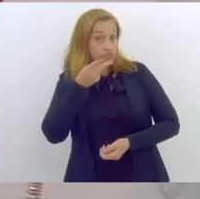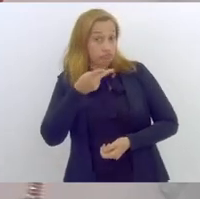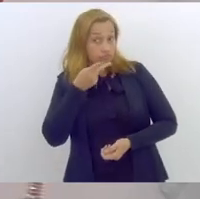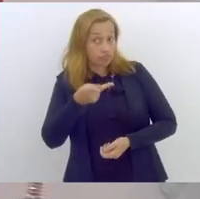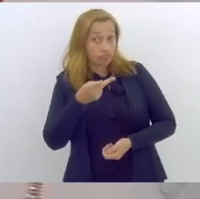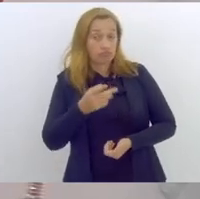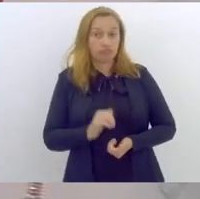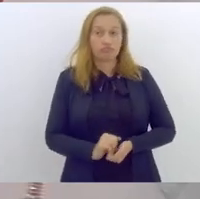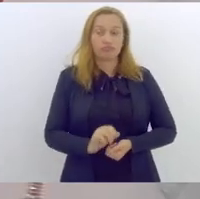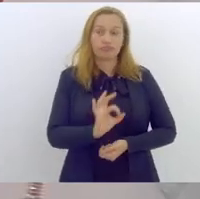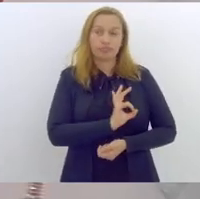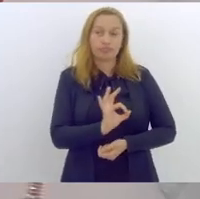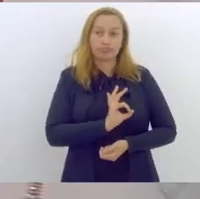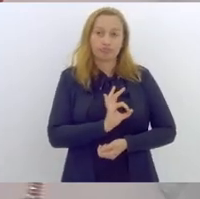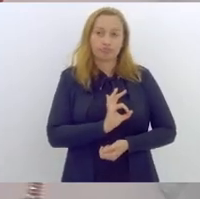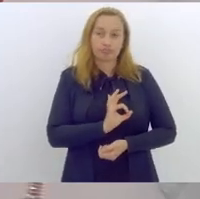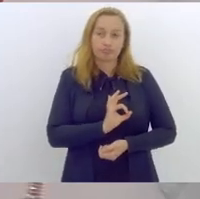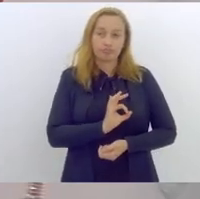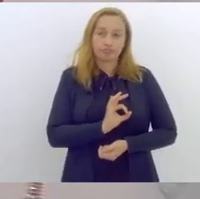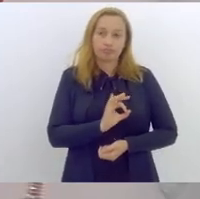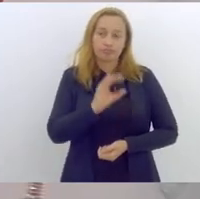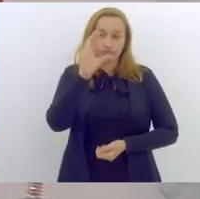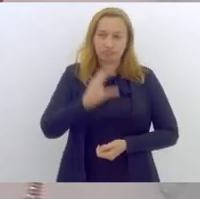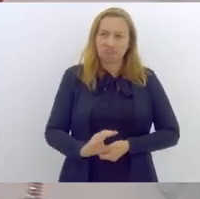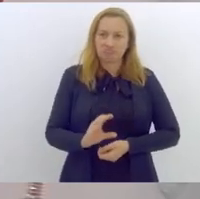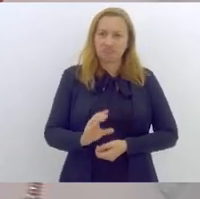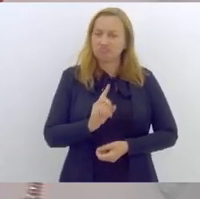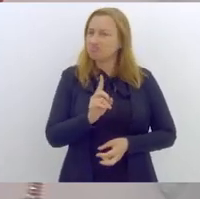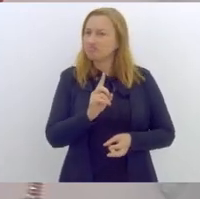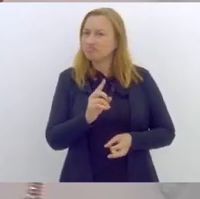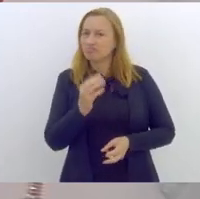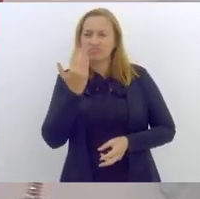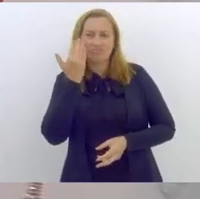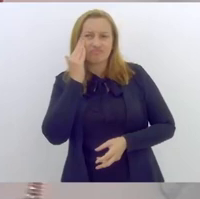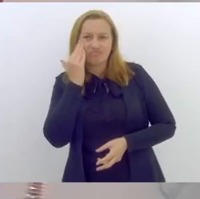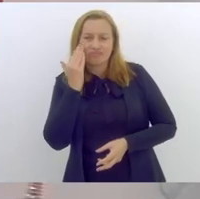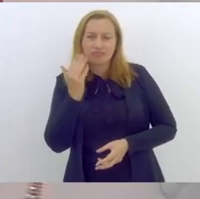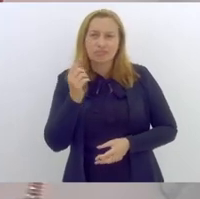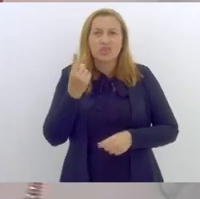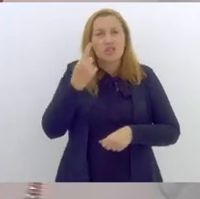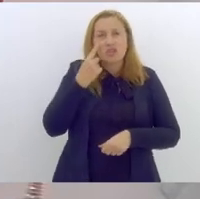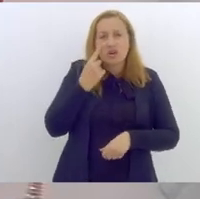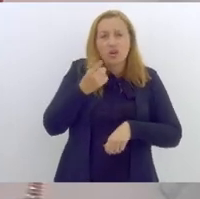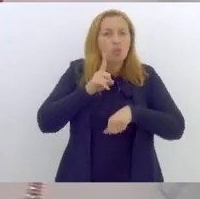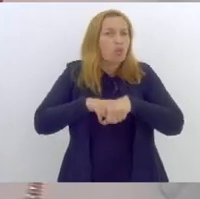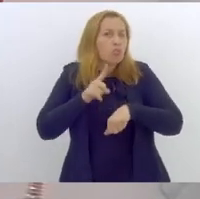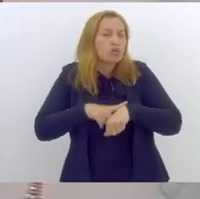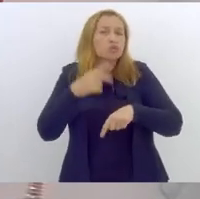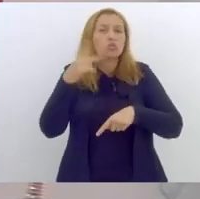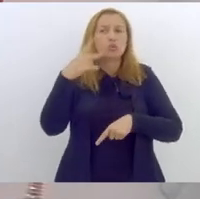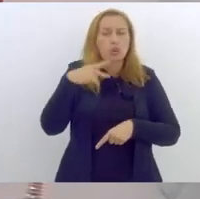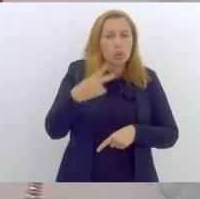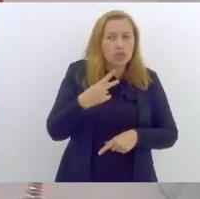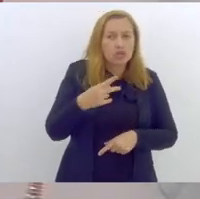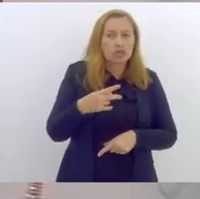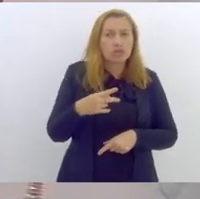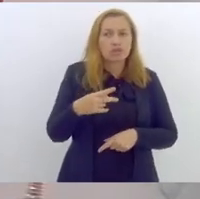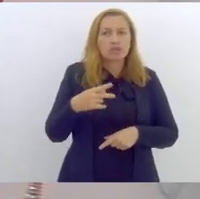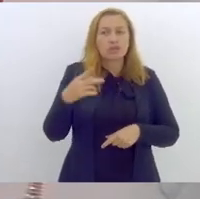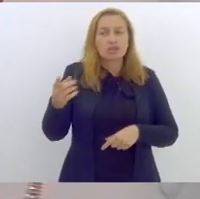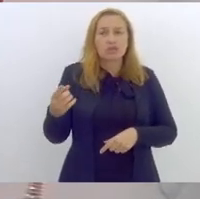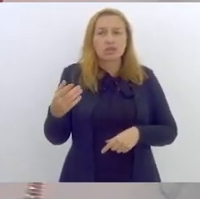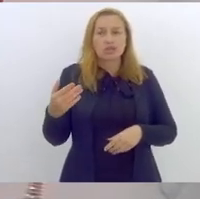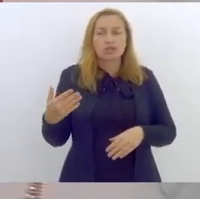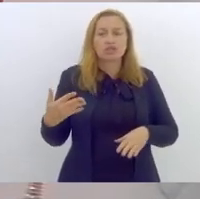que a polícia civil sequer tenha percepção de olhar o momento político para se enviar uma mensagem